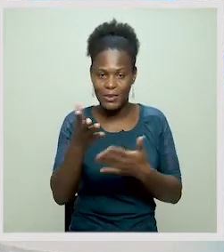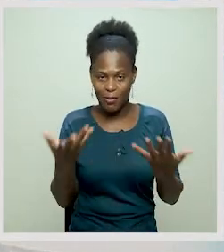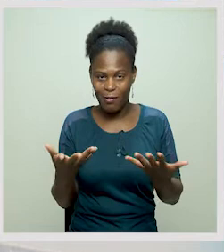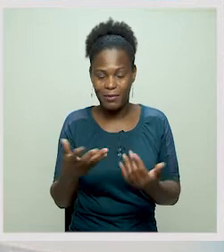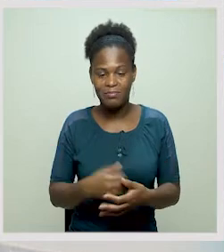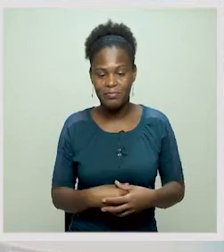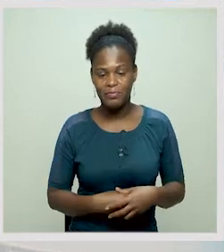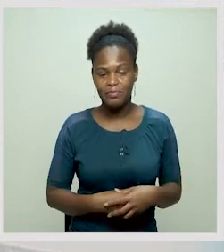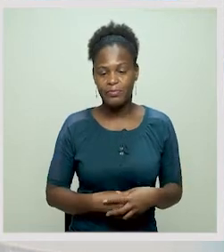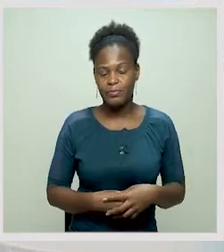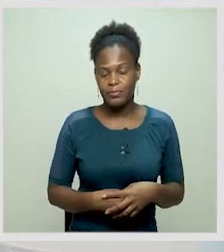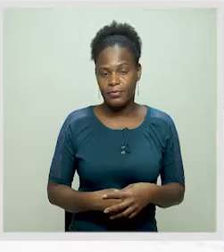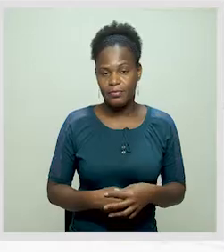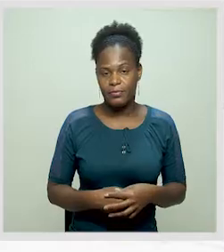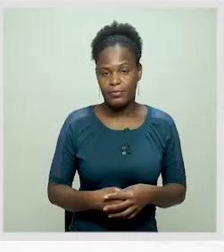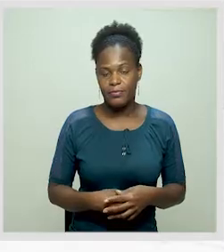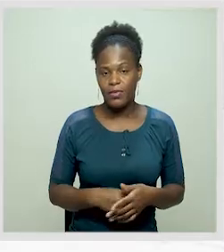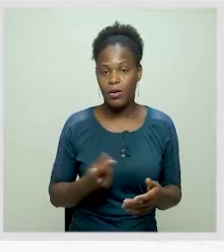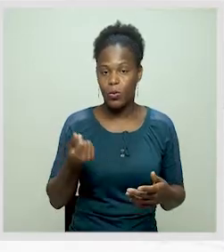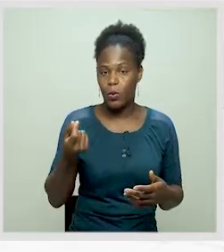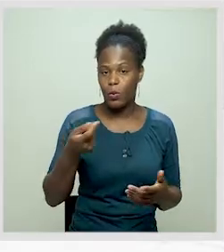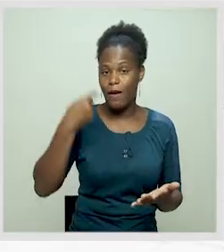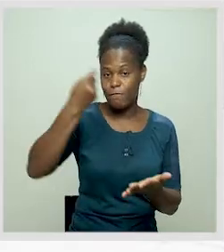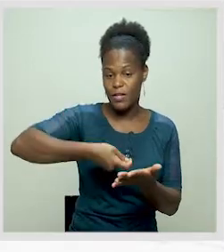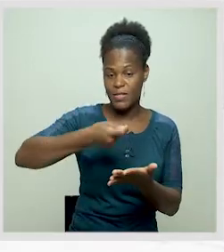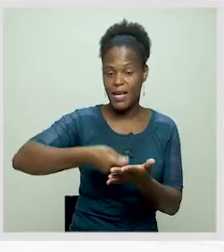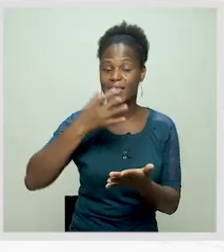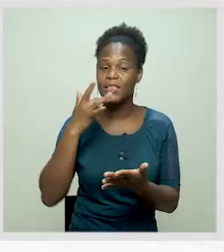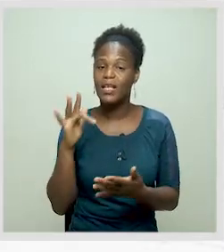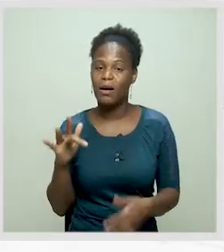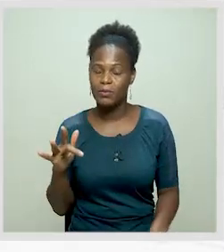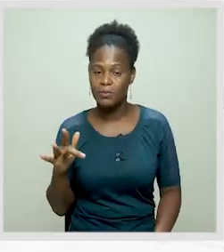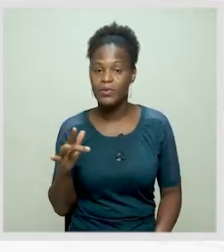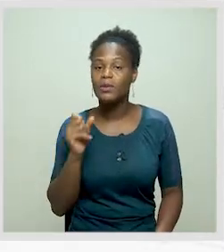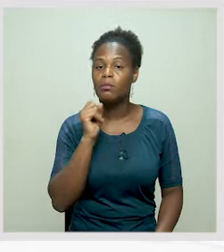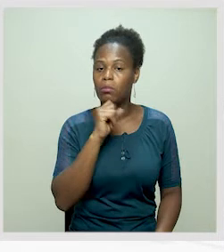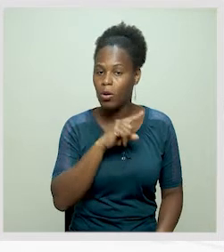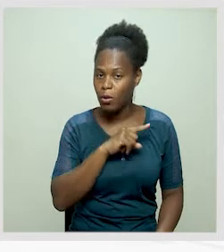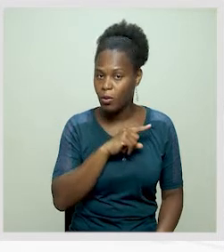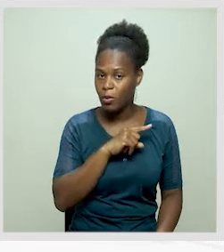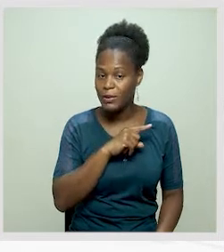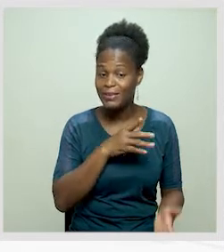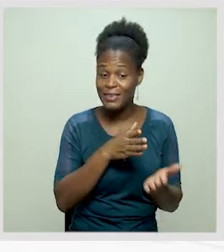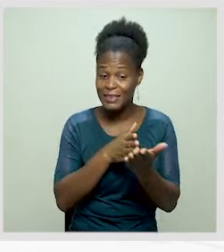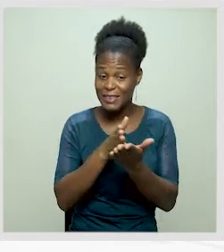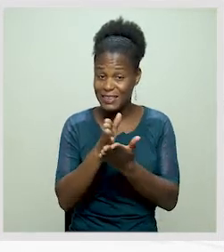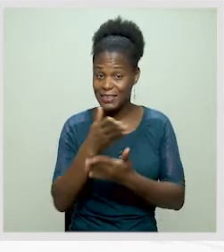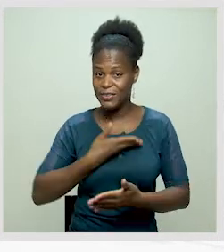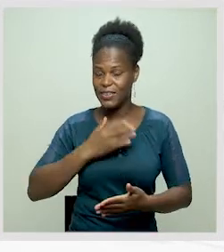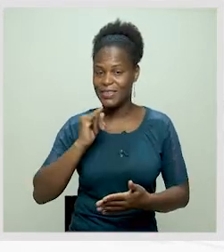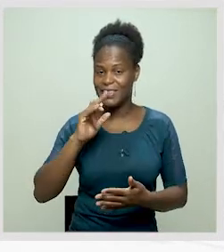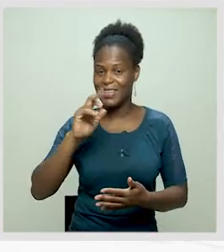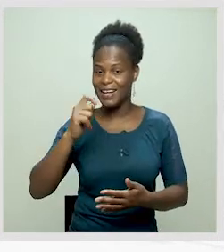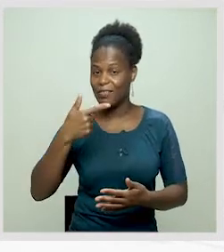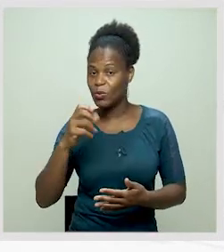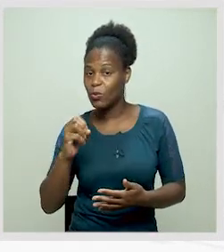Continuamos. O financiamento externo pode ser direto